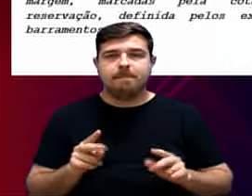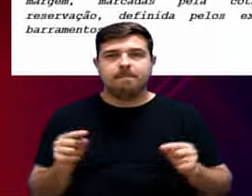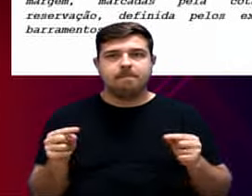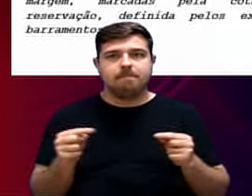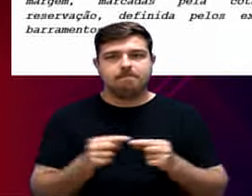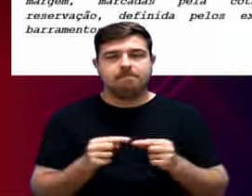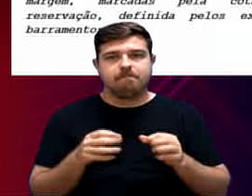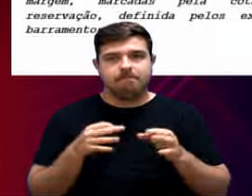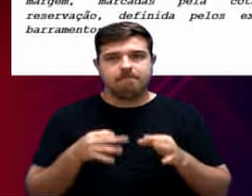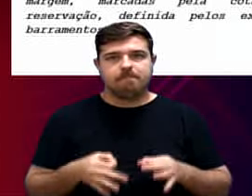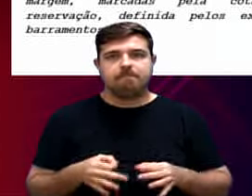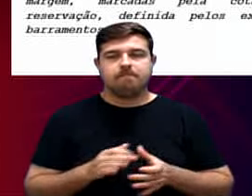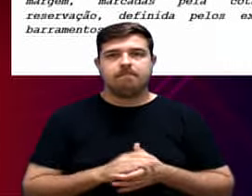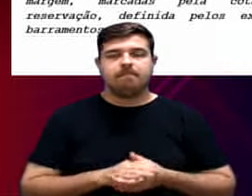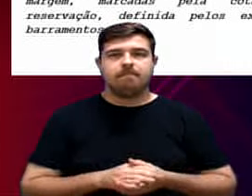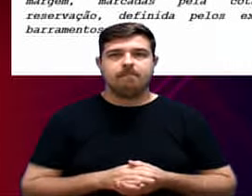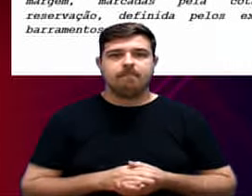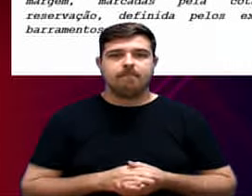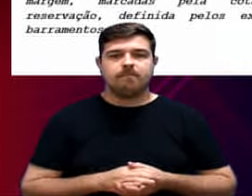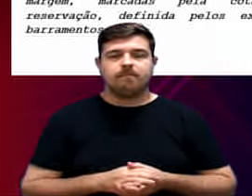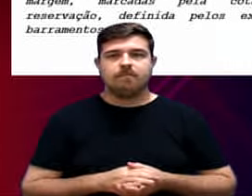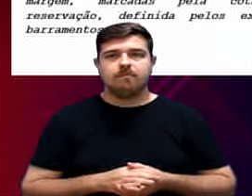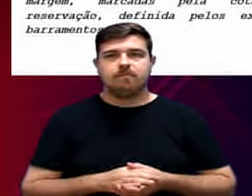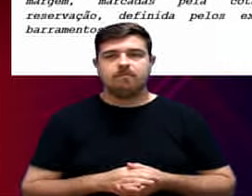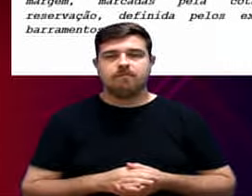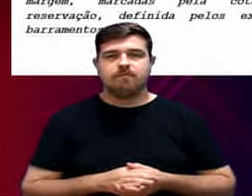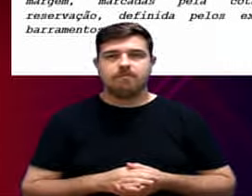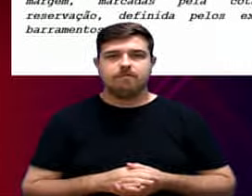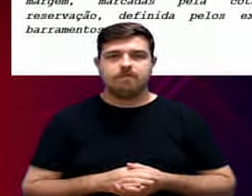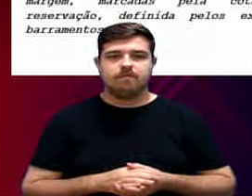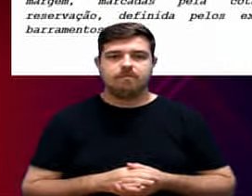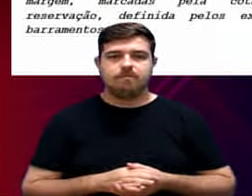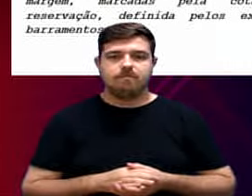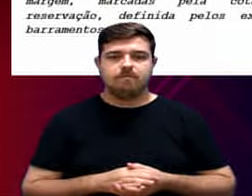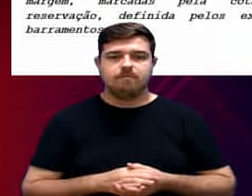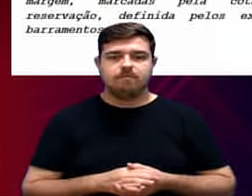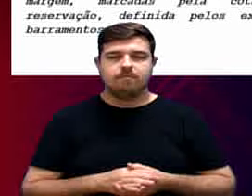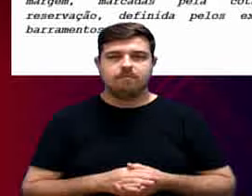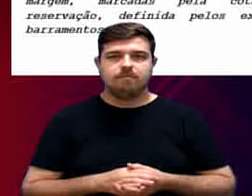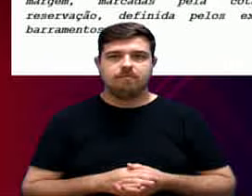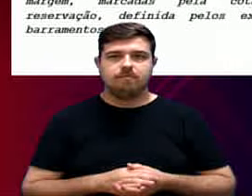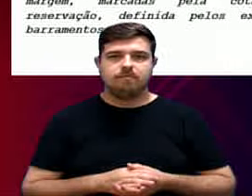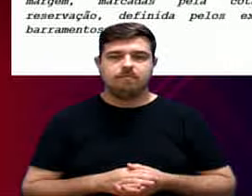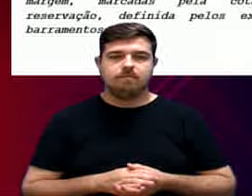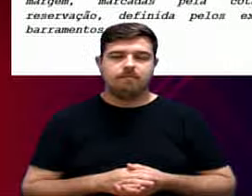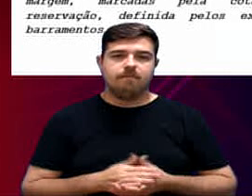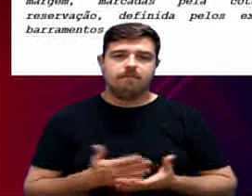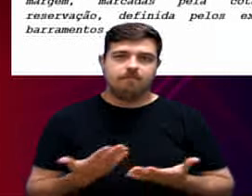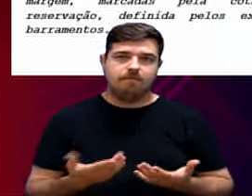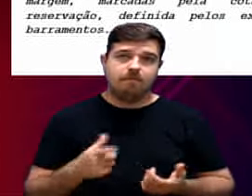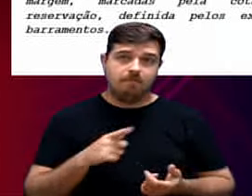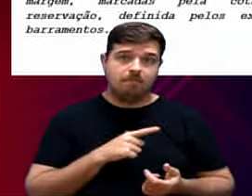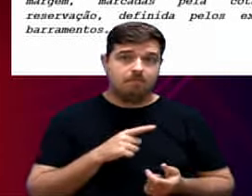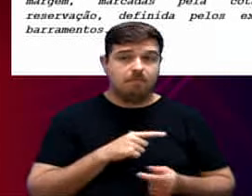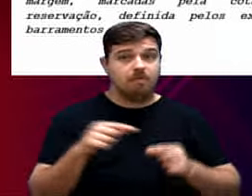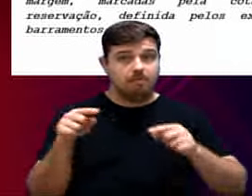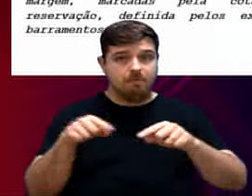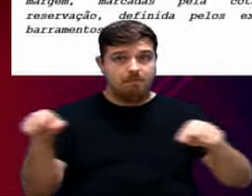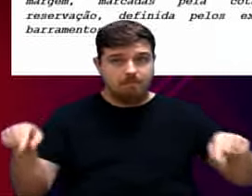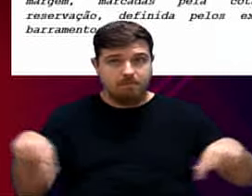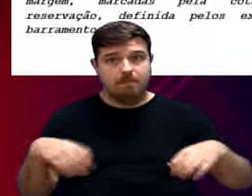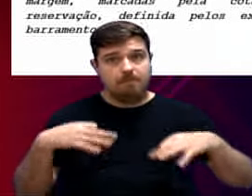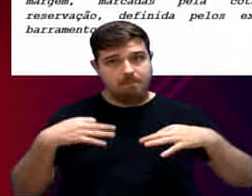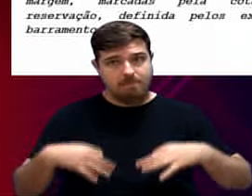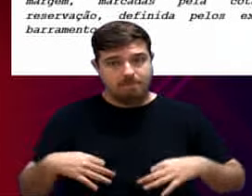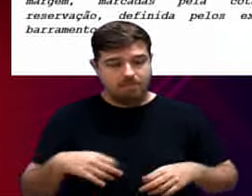cota máxima de reservação definida pelo extravasor do barramento então tem-se uma referência no